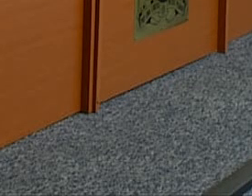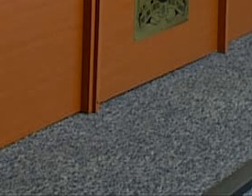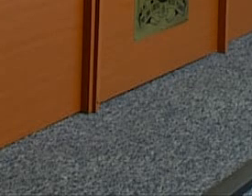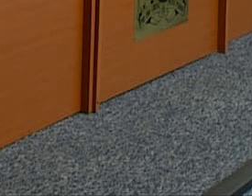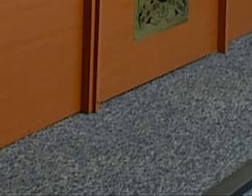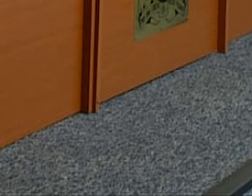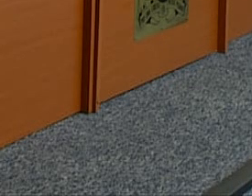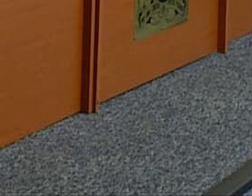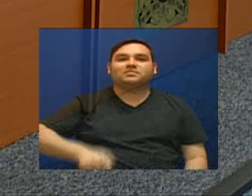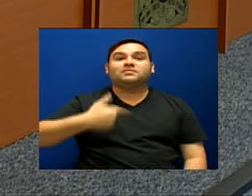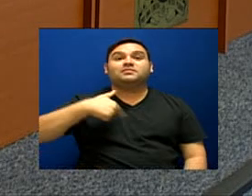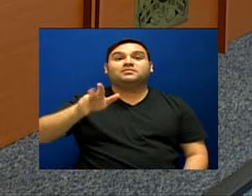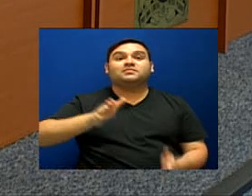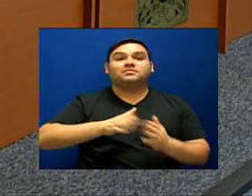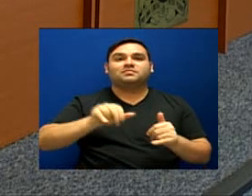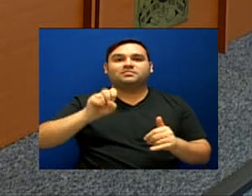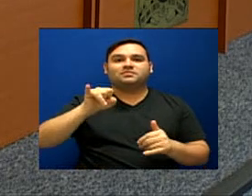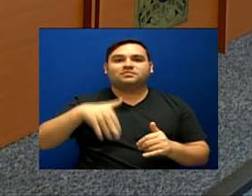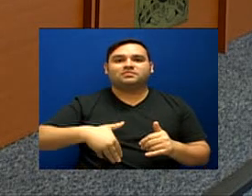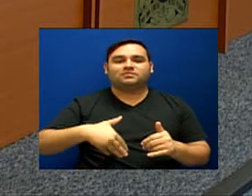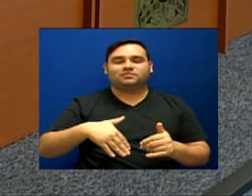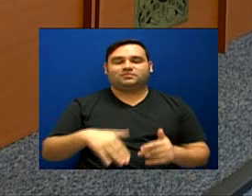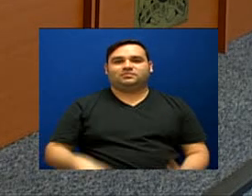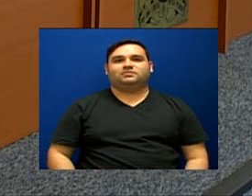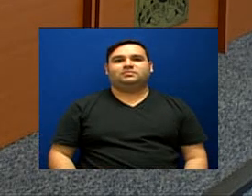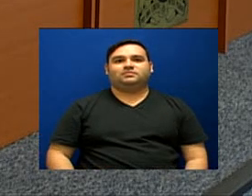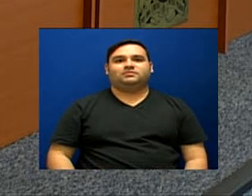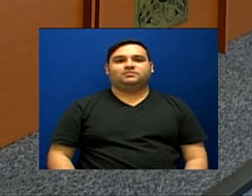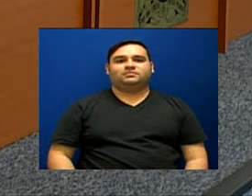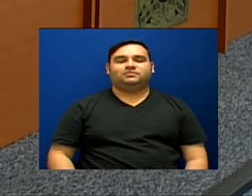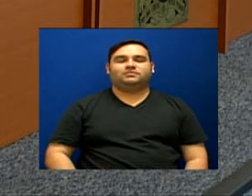senhor presidente, peço o voto sim.